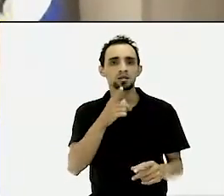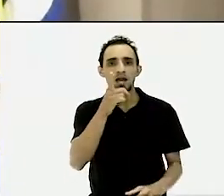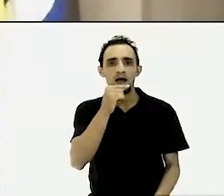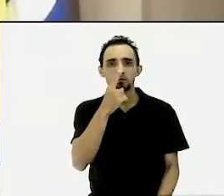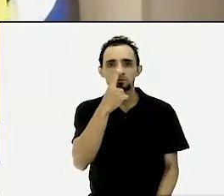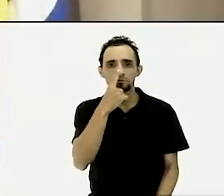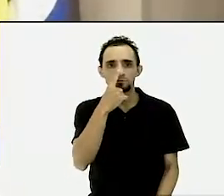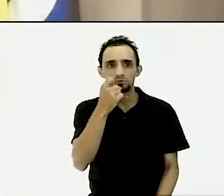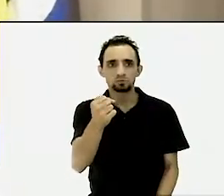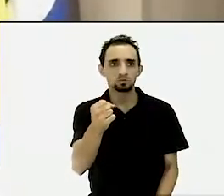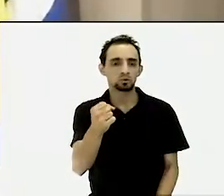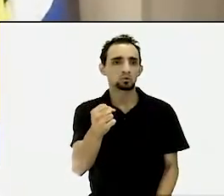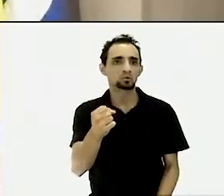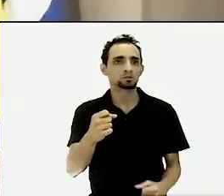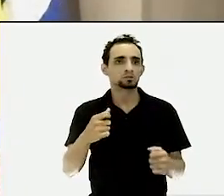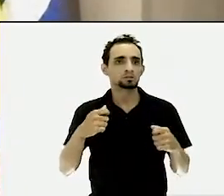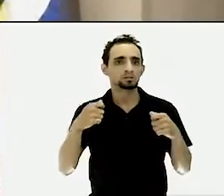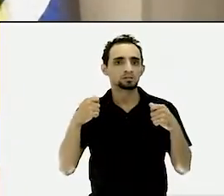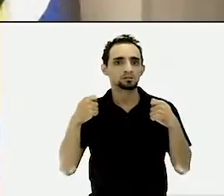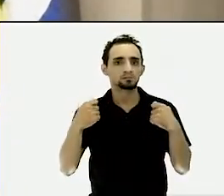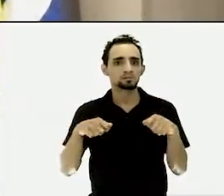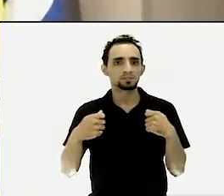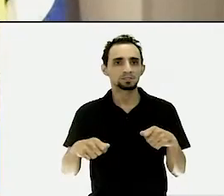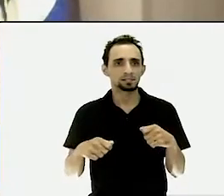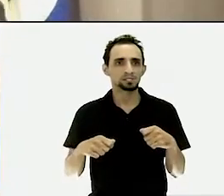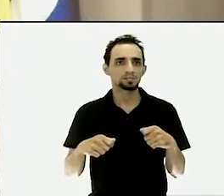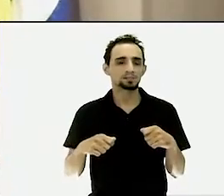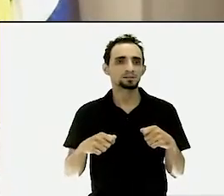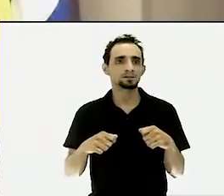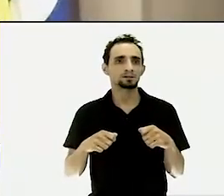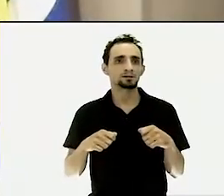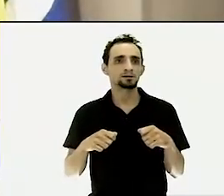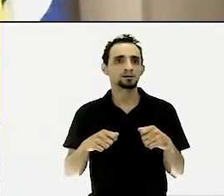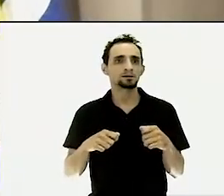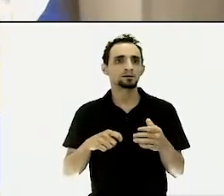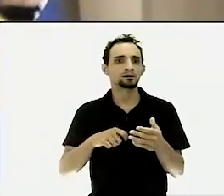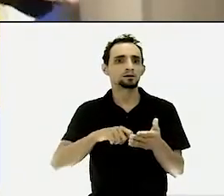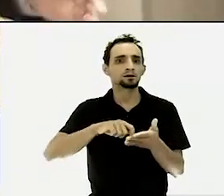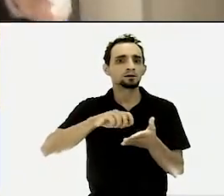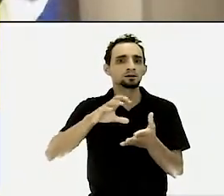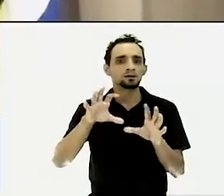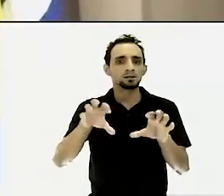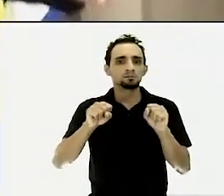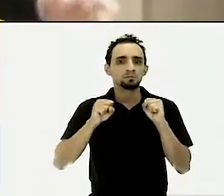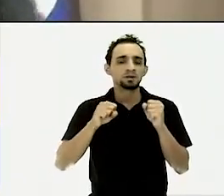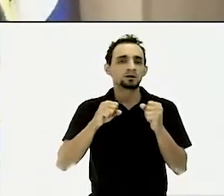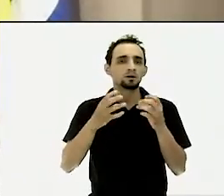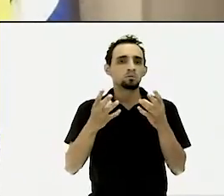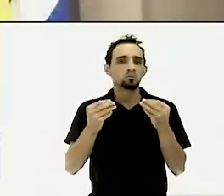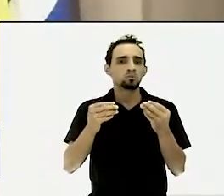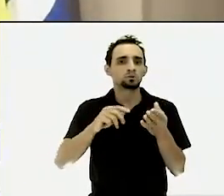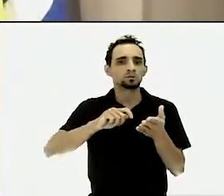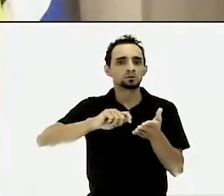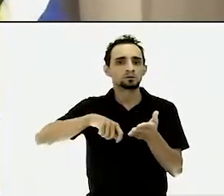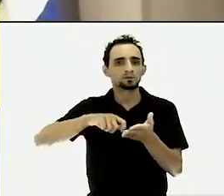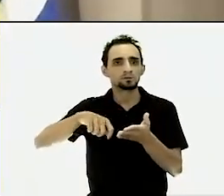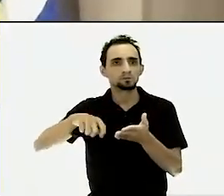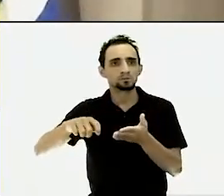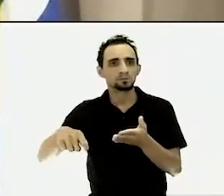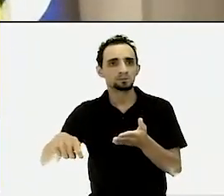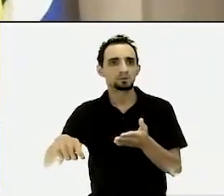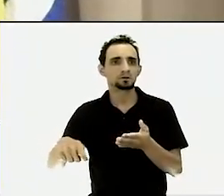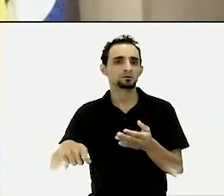não houver a solução verdadeira, não que está sendo maquiado. Como a vereadora Rosa trouxe aqui a água,